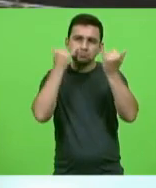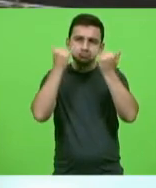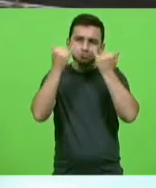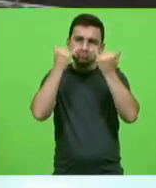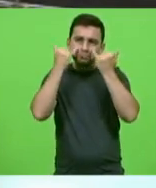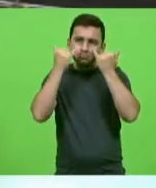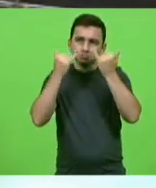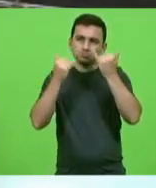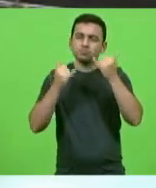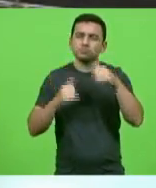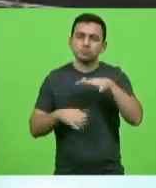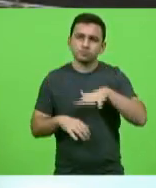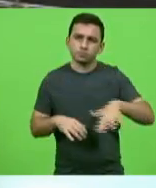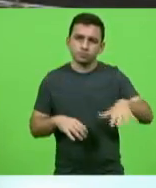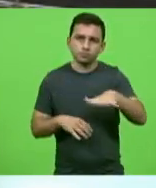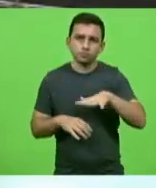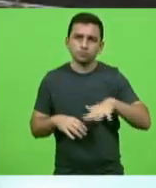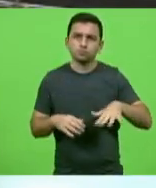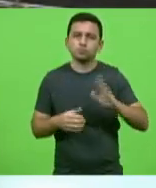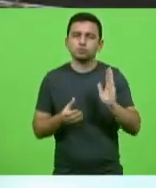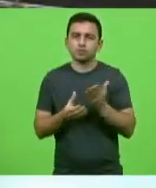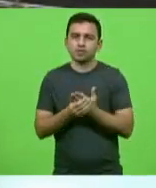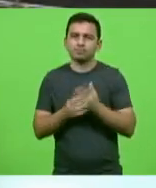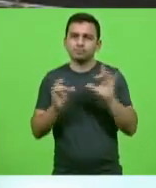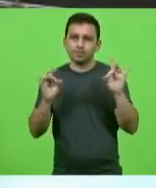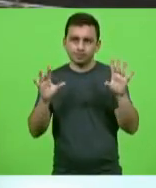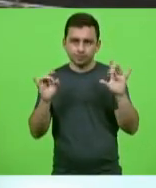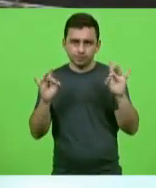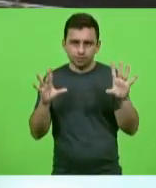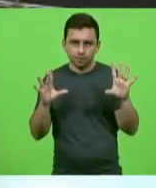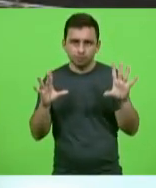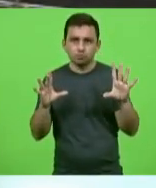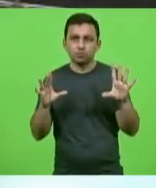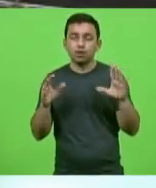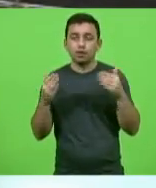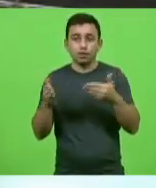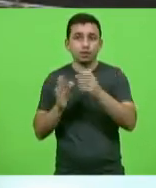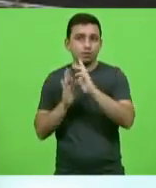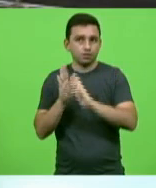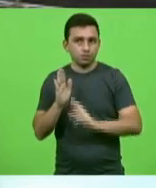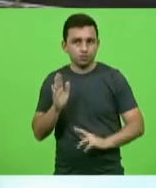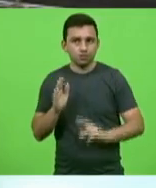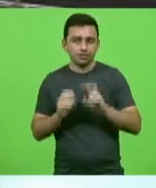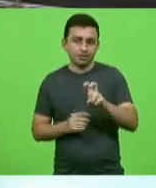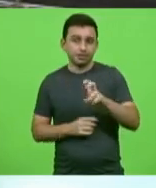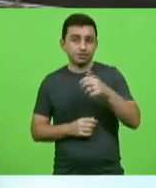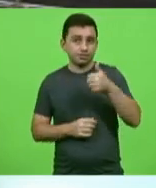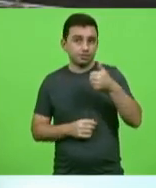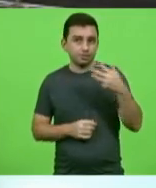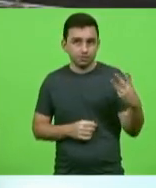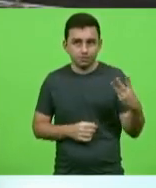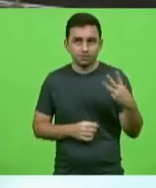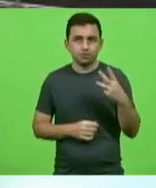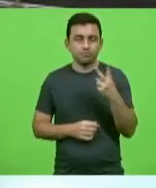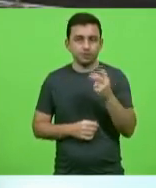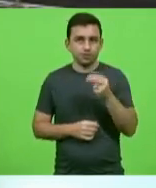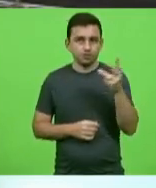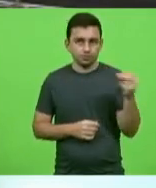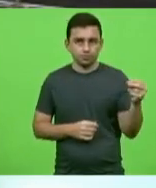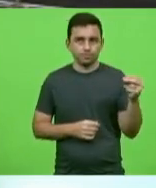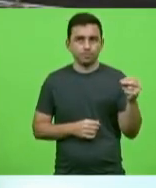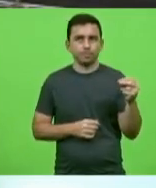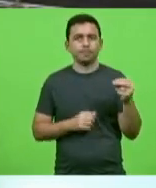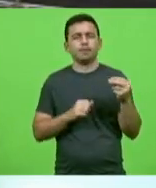constantes no presente processo em especial do relatório de g513 2020 compra informar com base